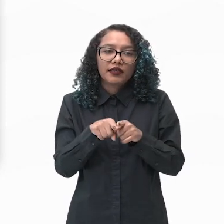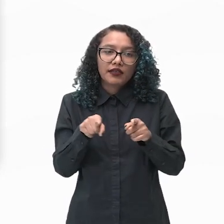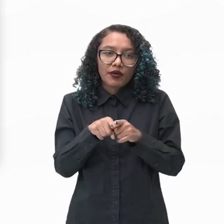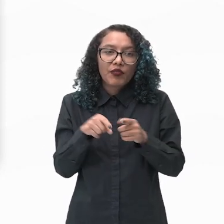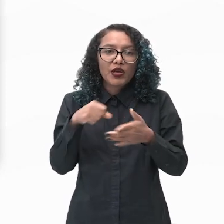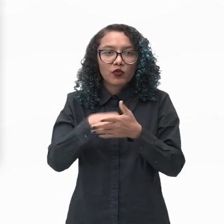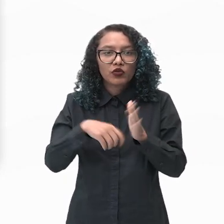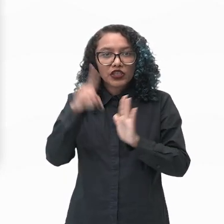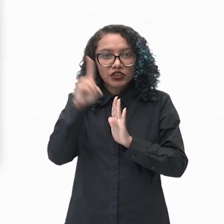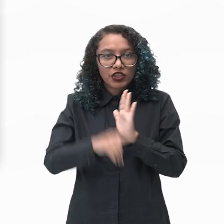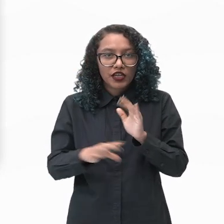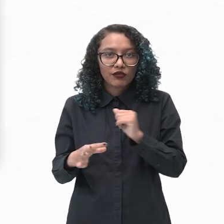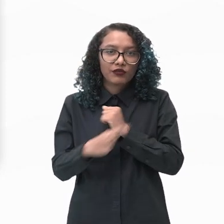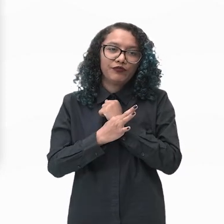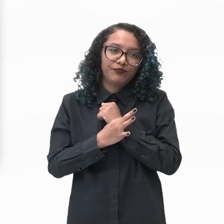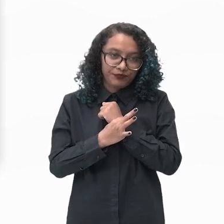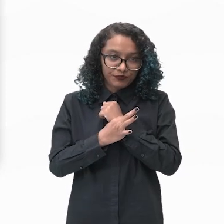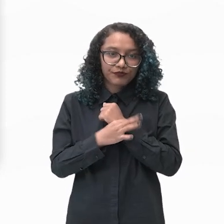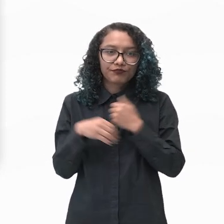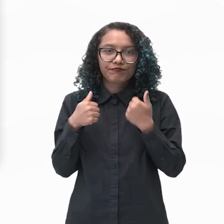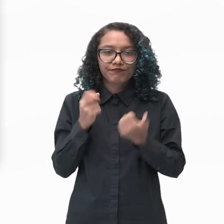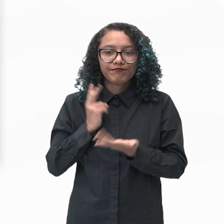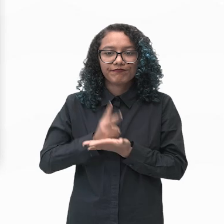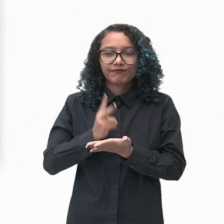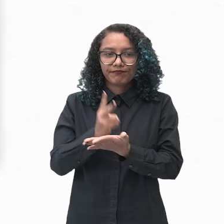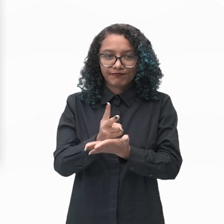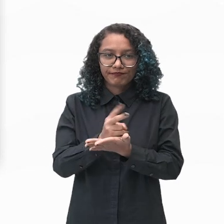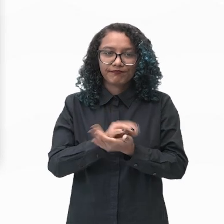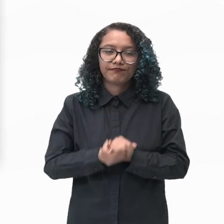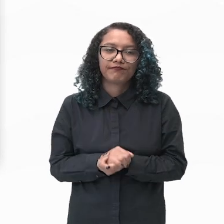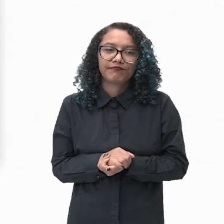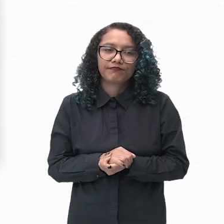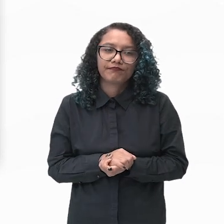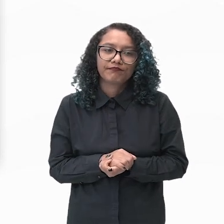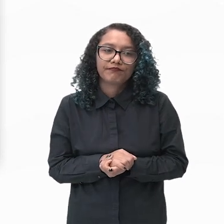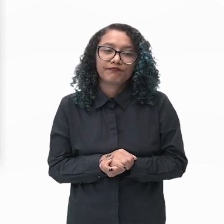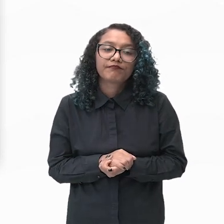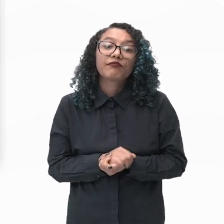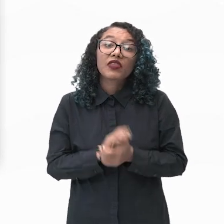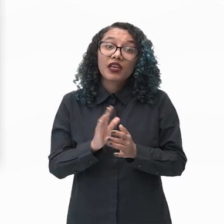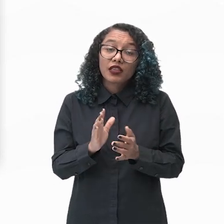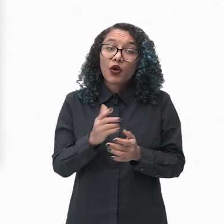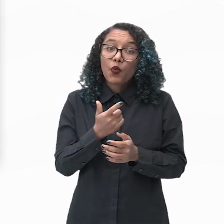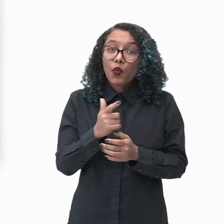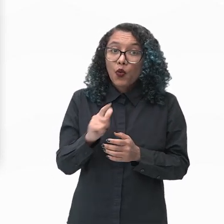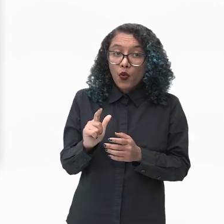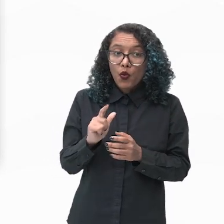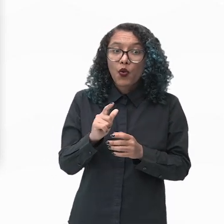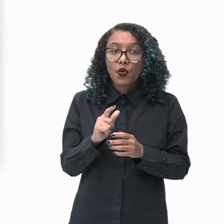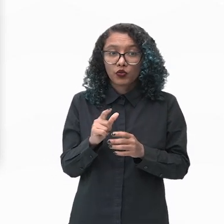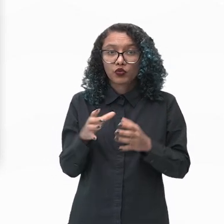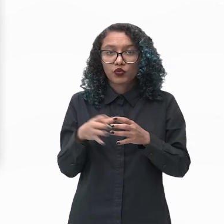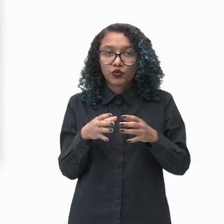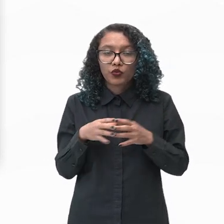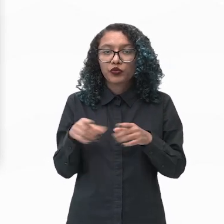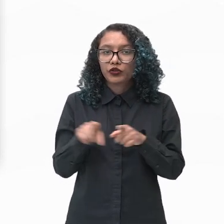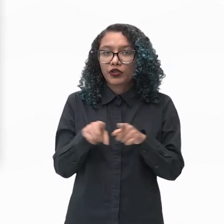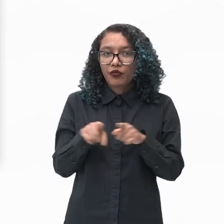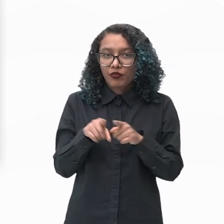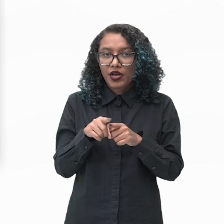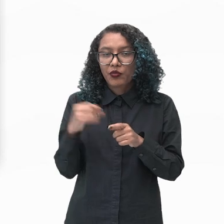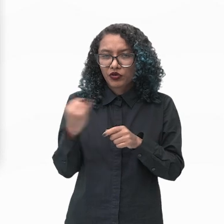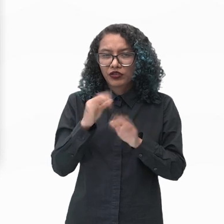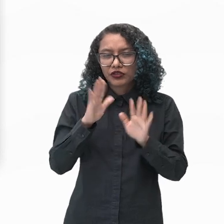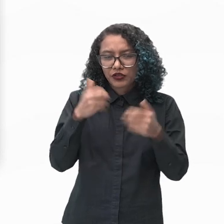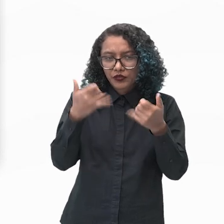por direitos, certo? Dando continuidade. A gente tem alguns movimentos sociais aqui no Brasil que são importantes, já citei um.